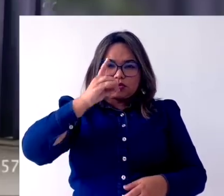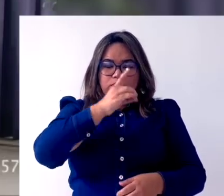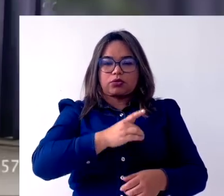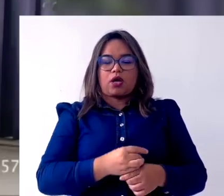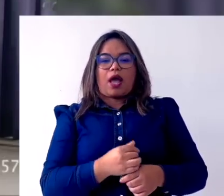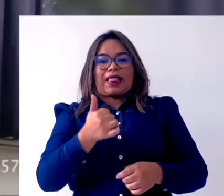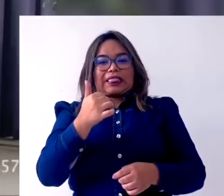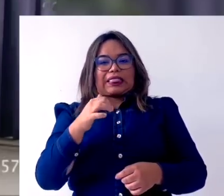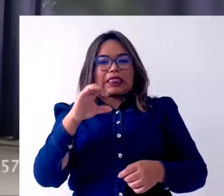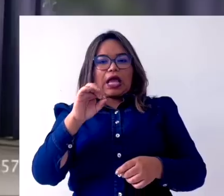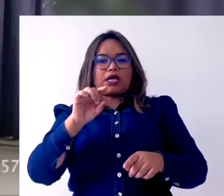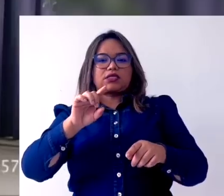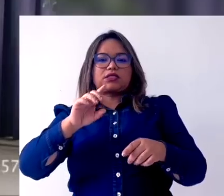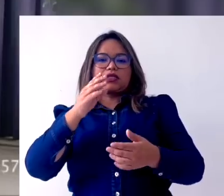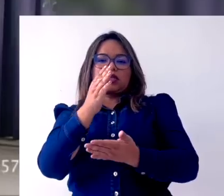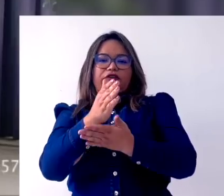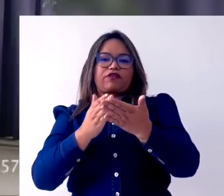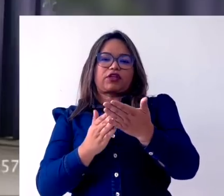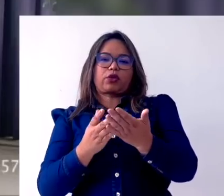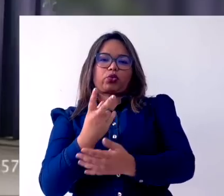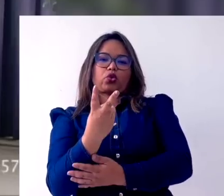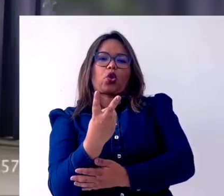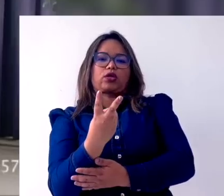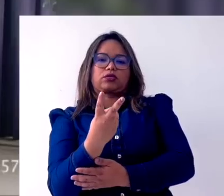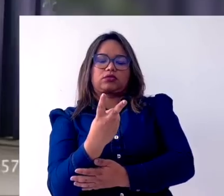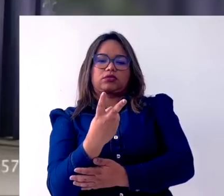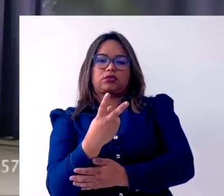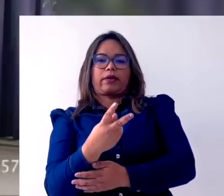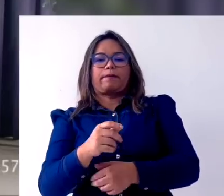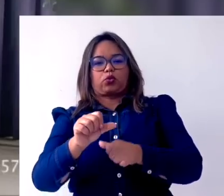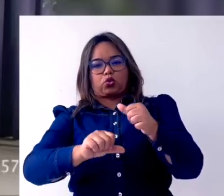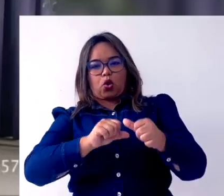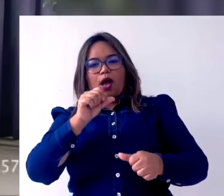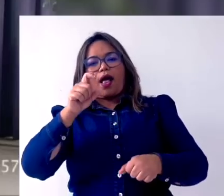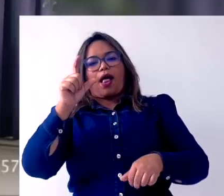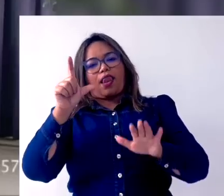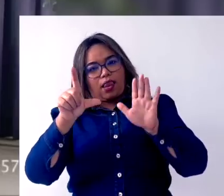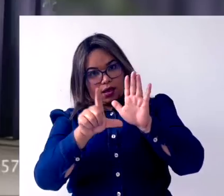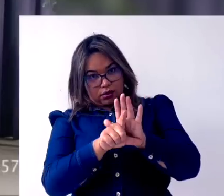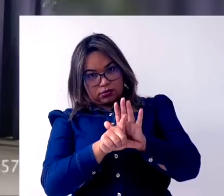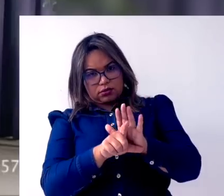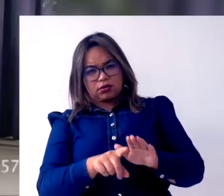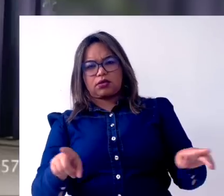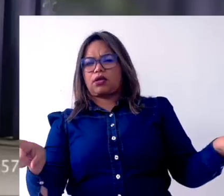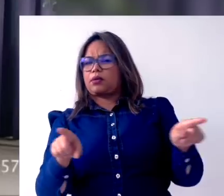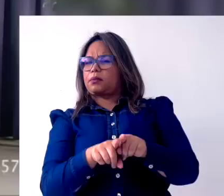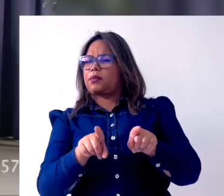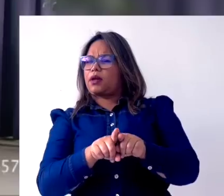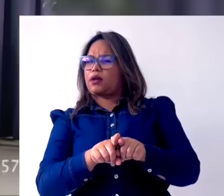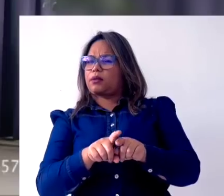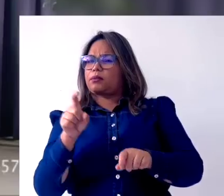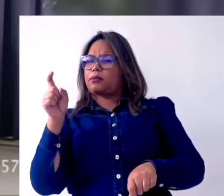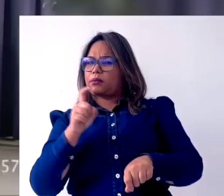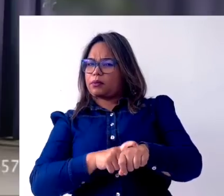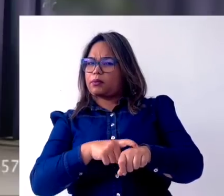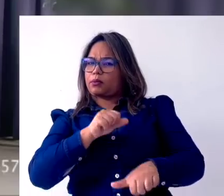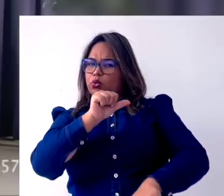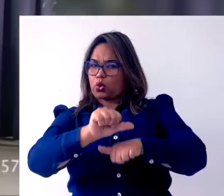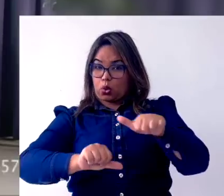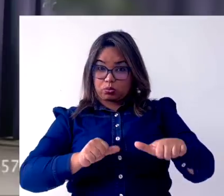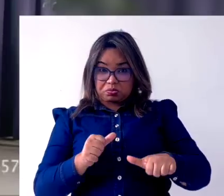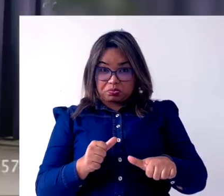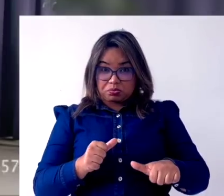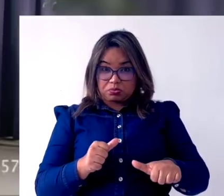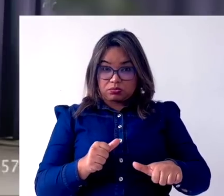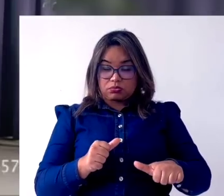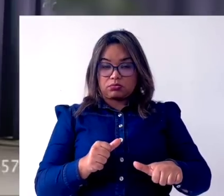que o número 10 continuasse entre os mandamentos. Então ele mudou a lei. Será que ele mudou o tempo? Será que Roma mudou o